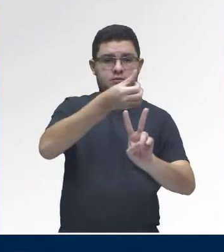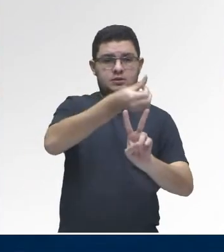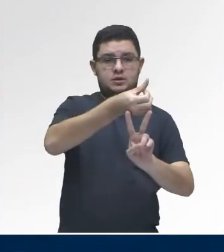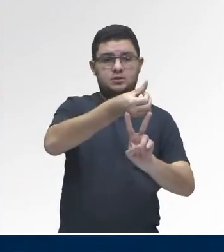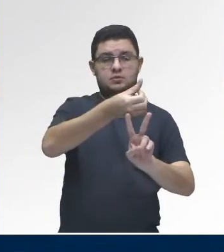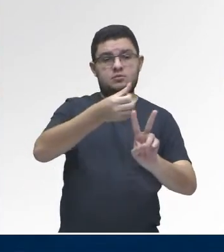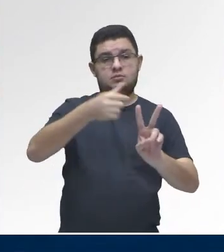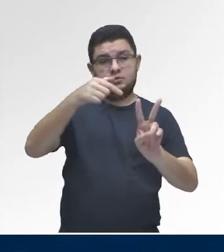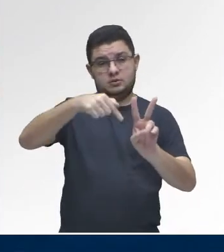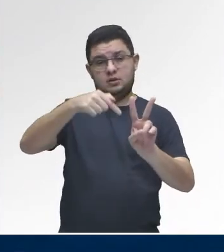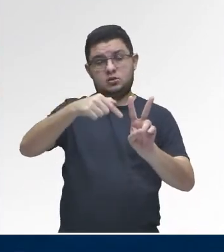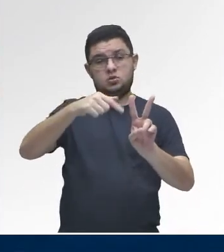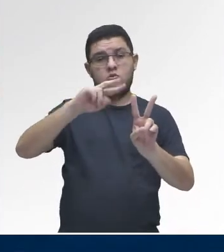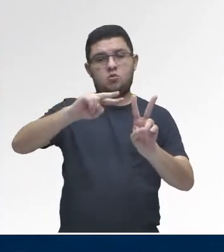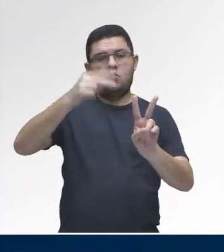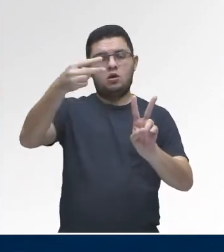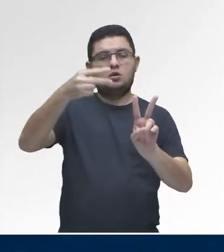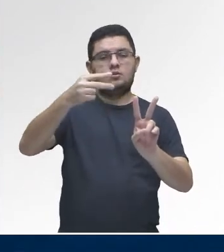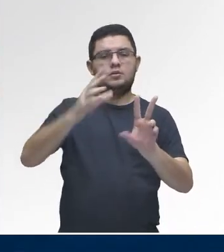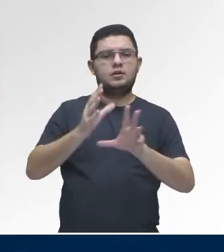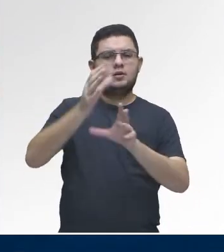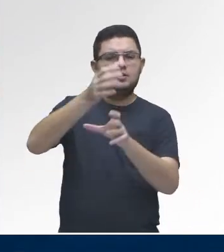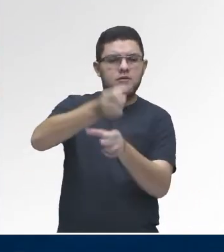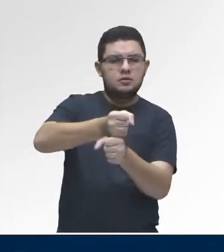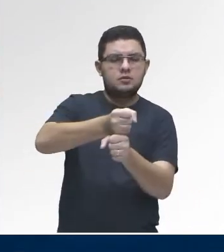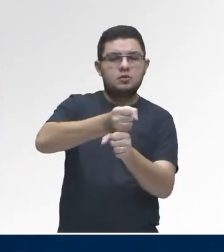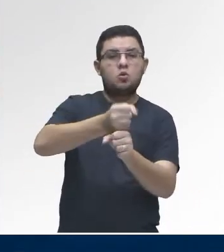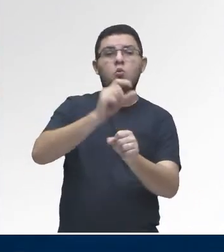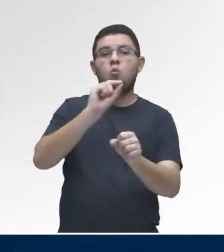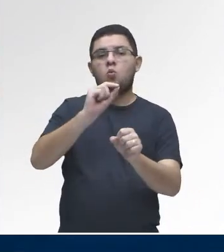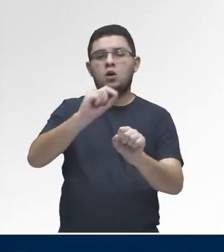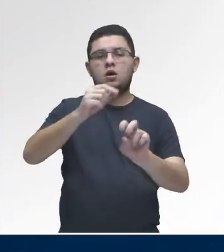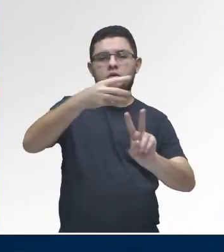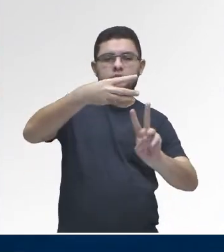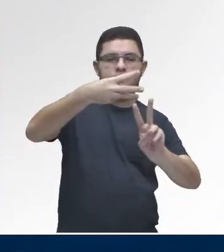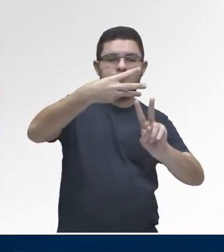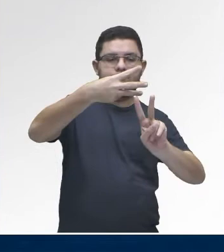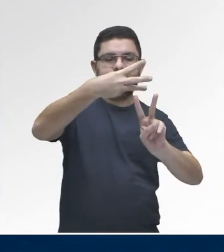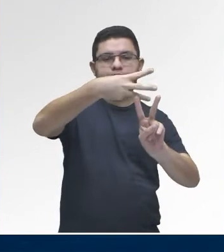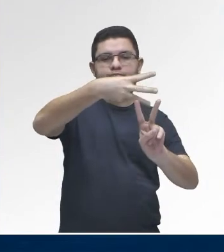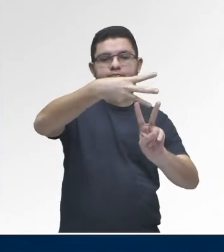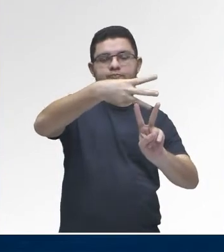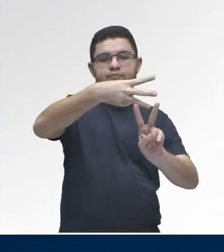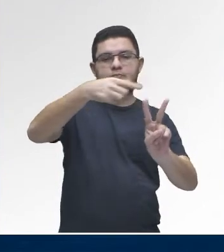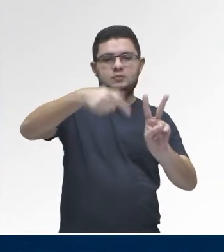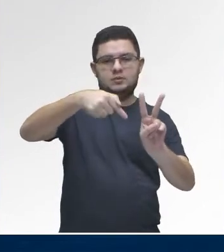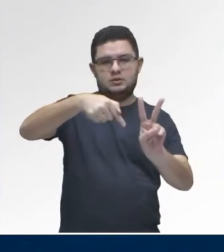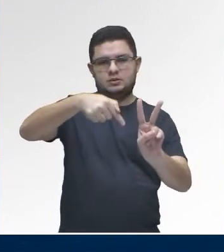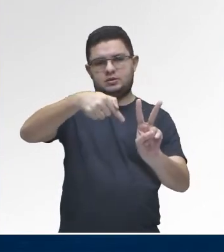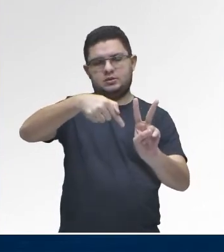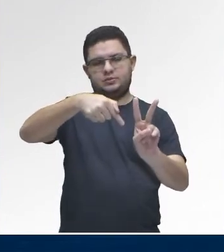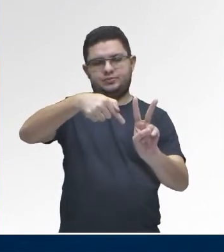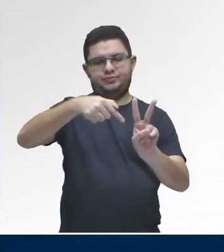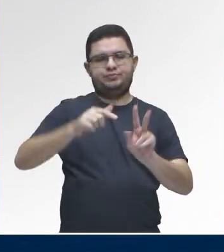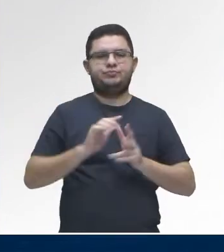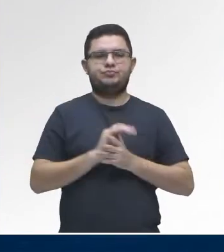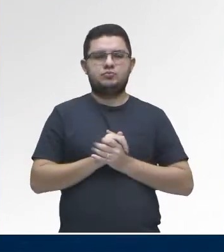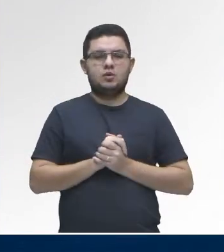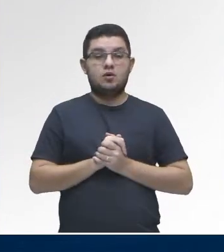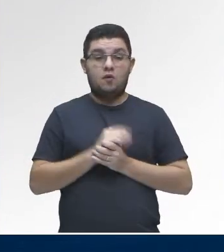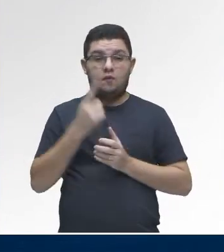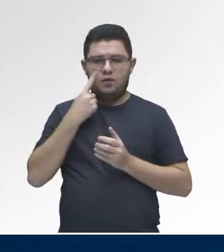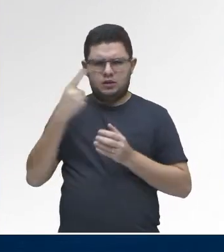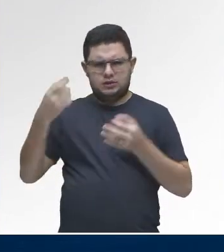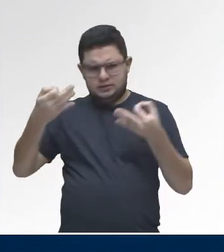a raiz cúbica de 7. Né? Será se está certo? A gente pode tentar aplicar